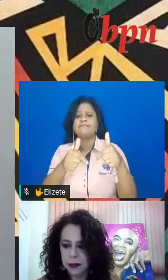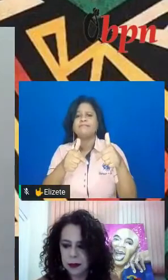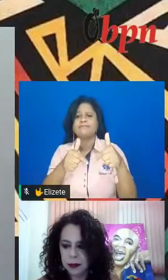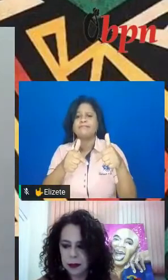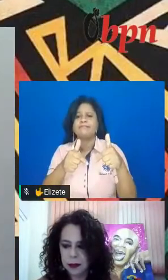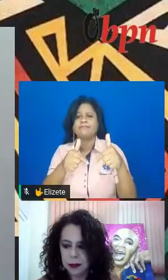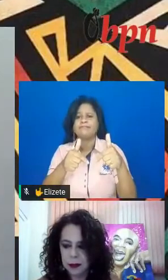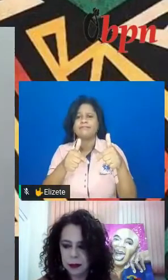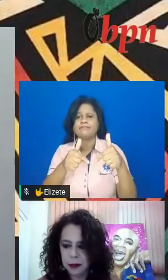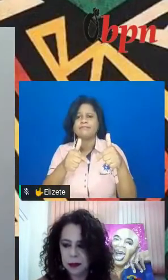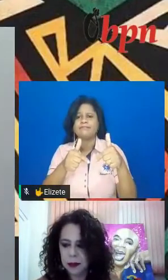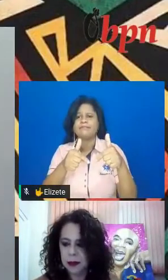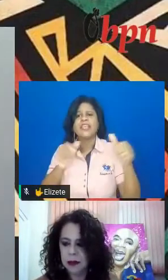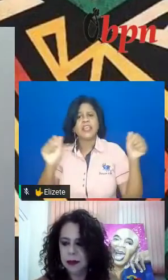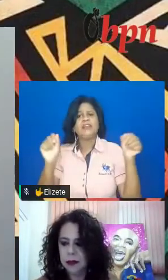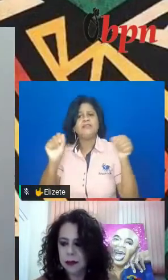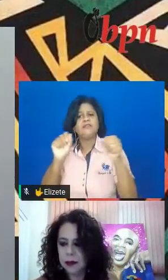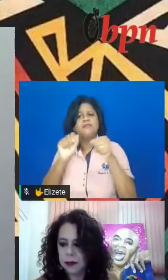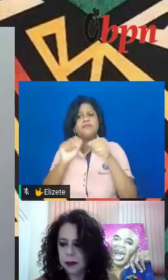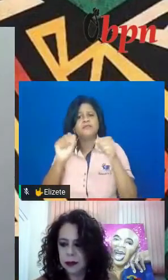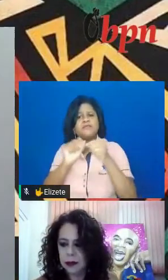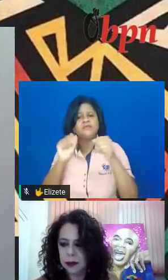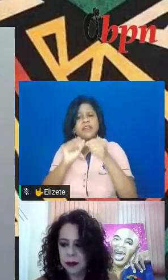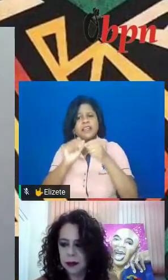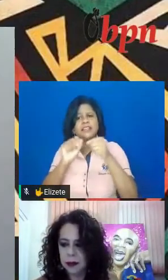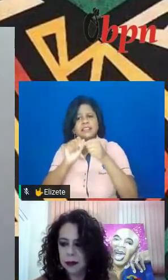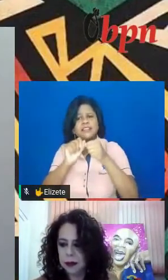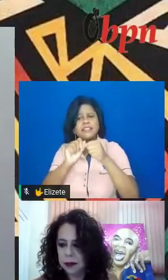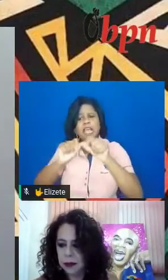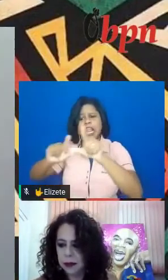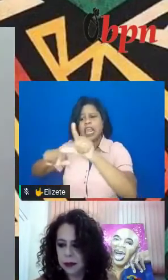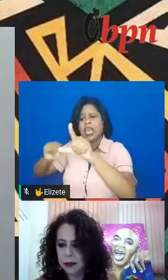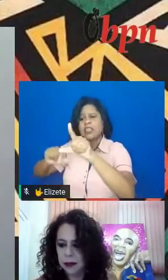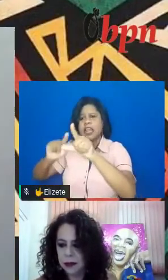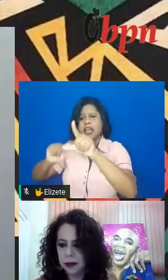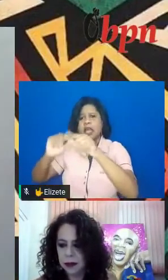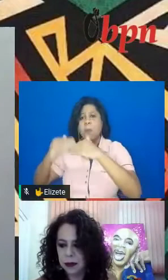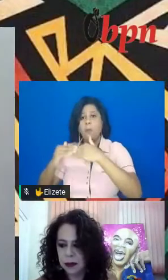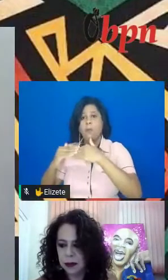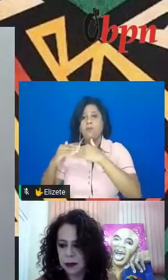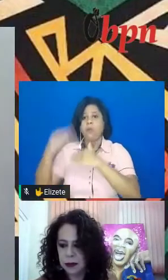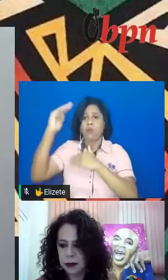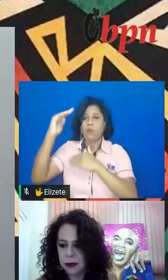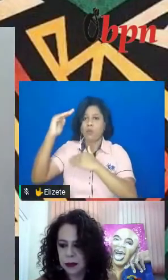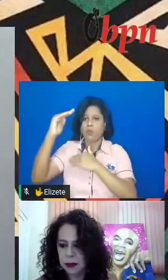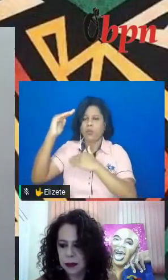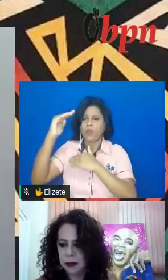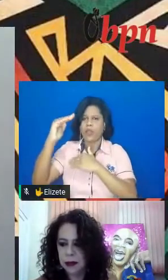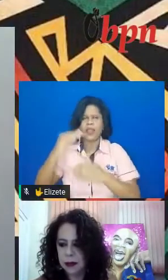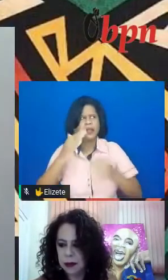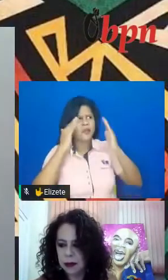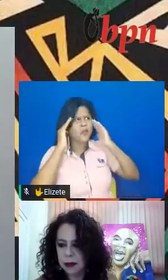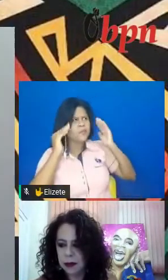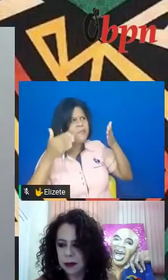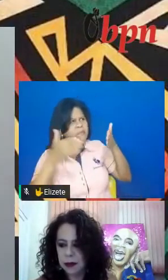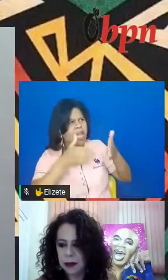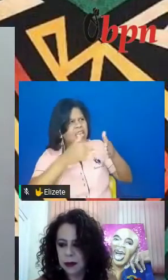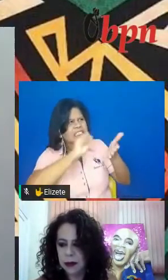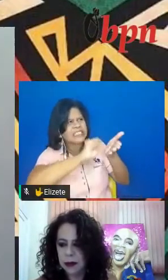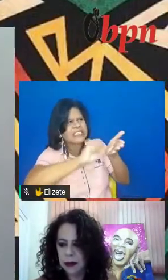um fazer que extrapola os sinais gráficos, né? A gente pensar na escrita, na sua